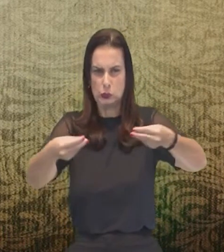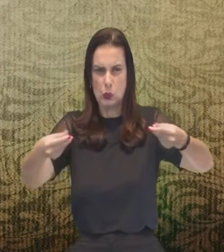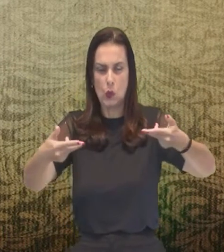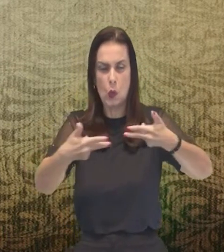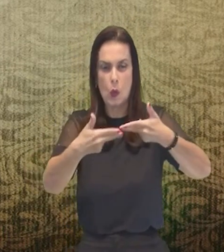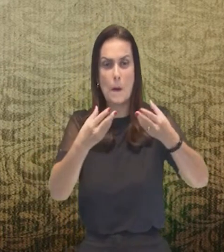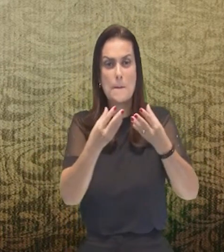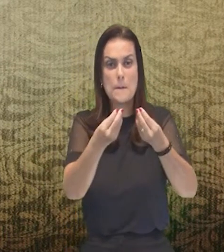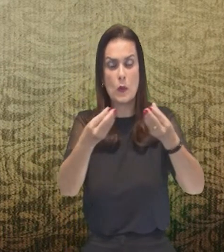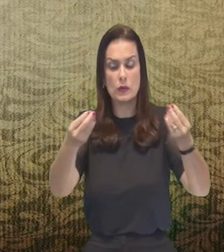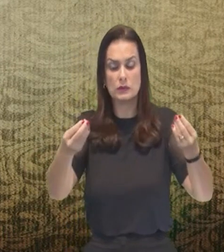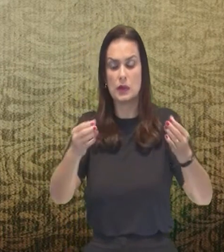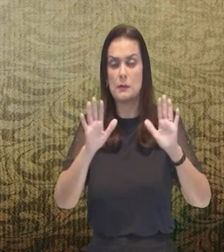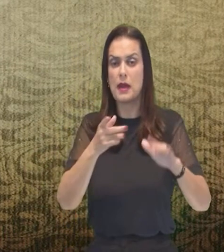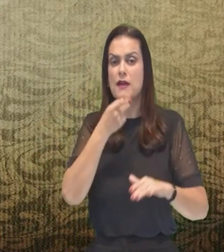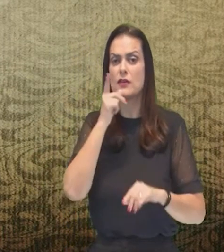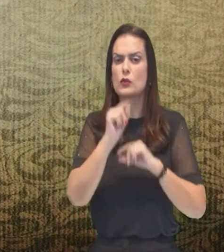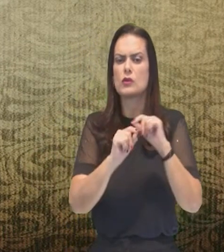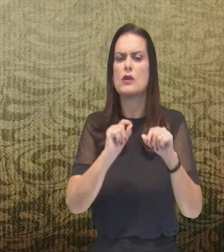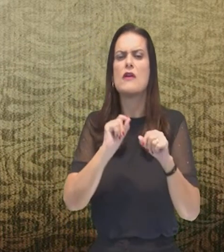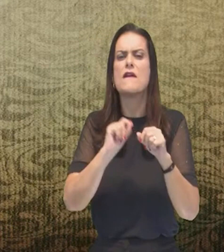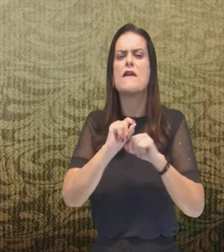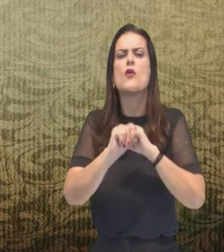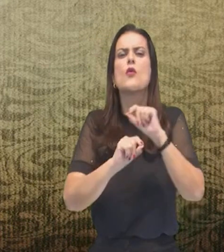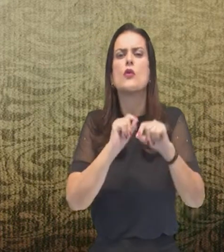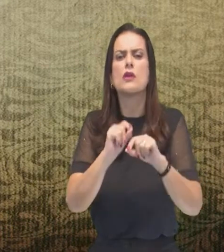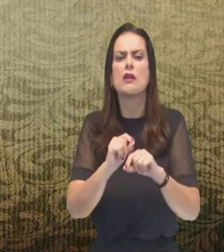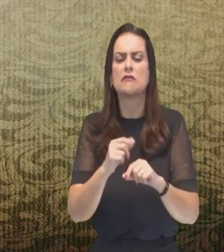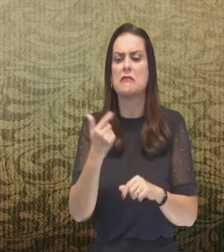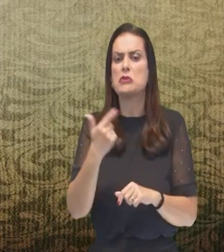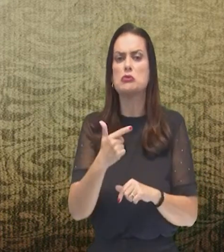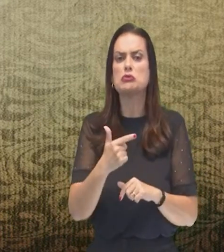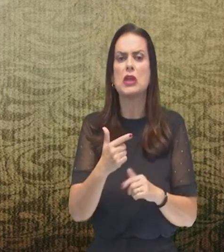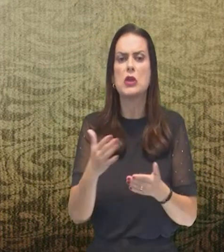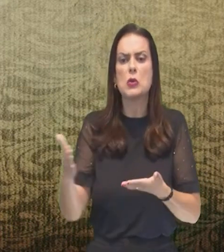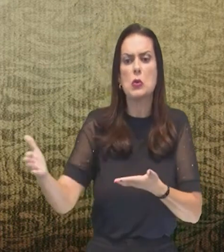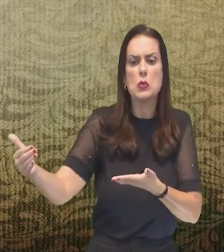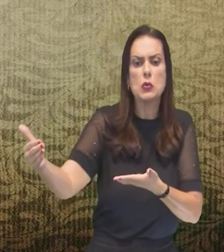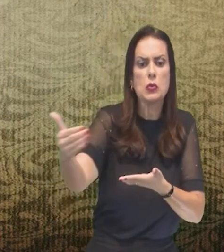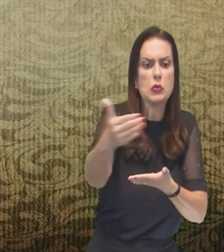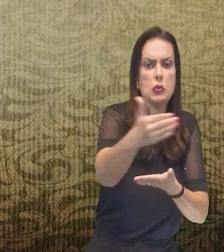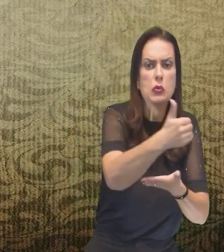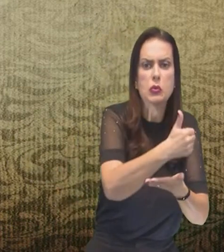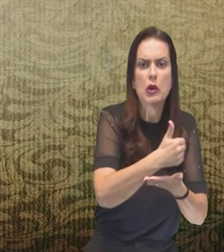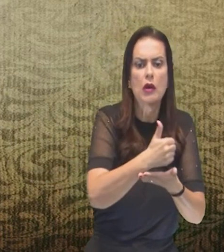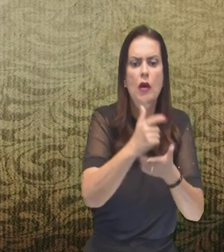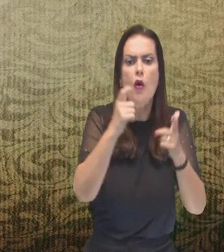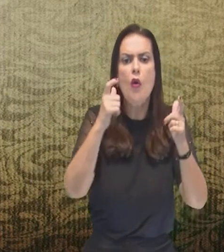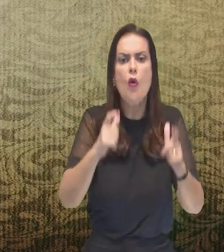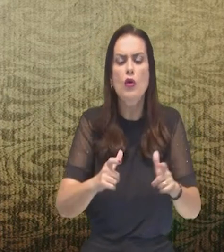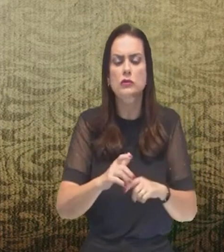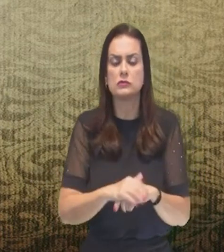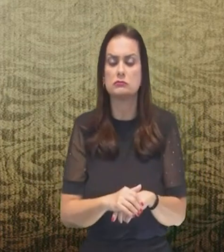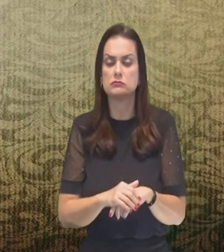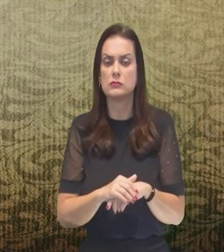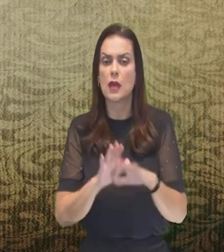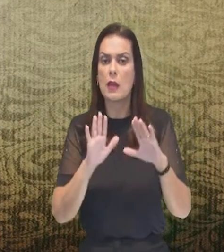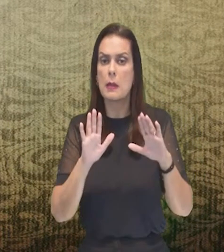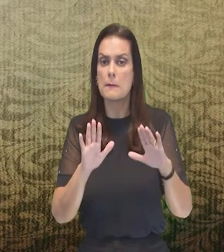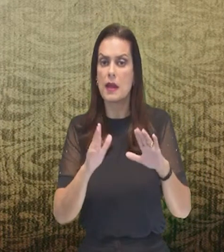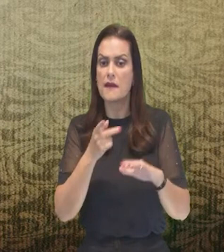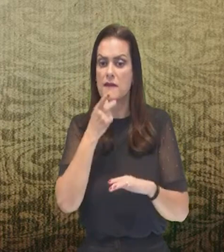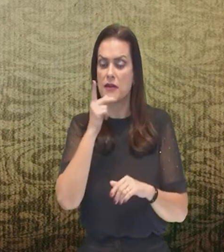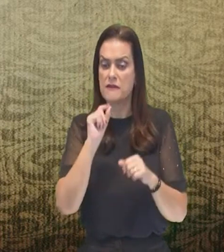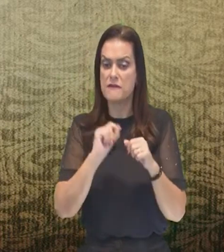mesmo, dizendo: O que farei, pois não tenho onde recolher os meus frutos? Então disse: